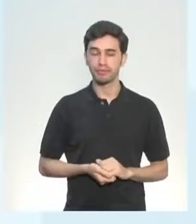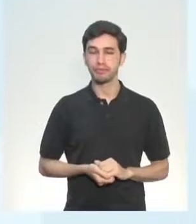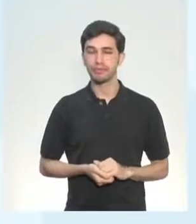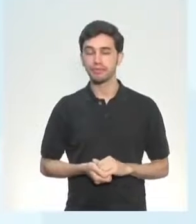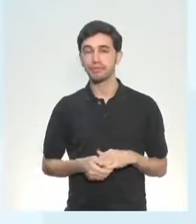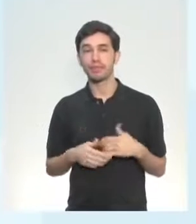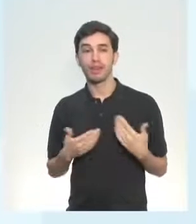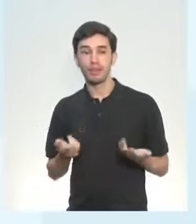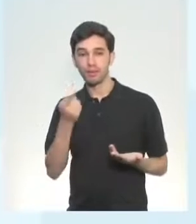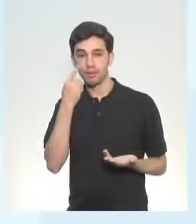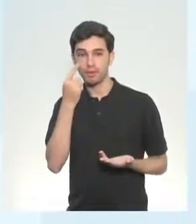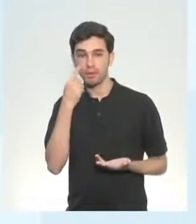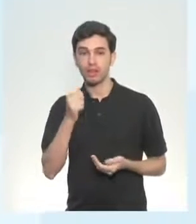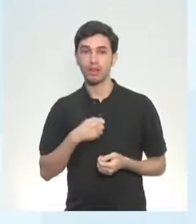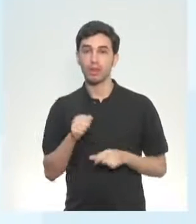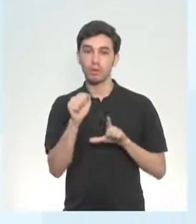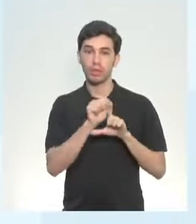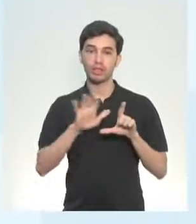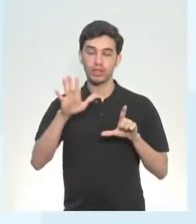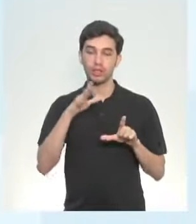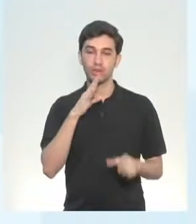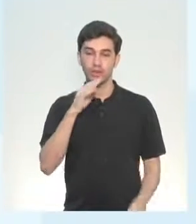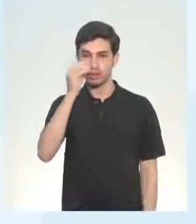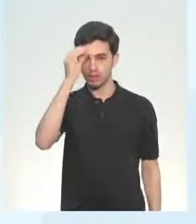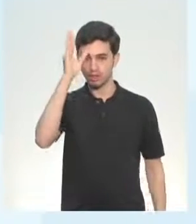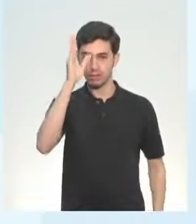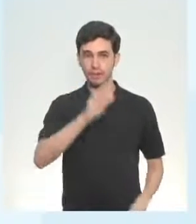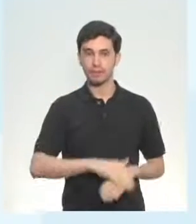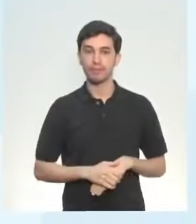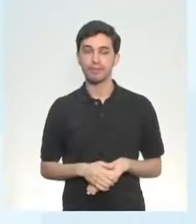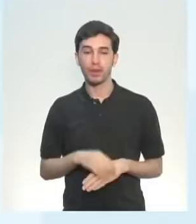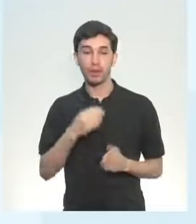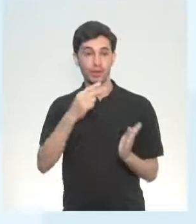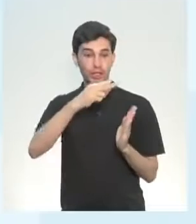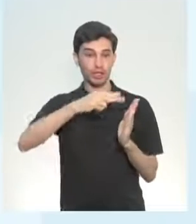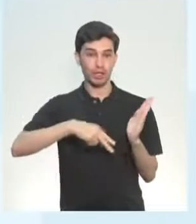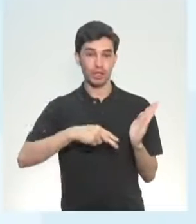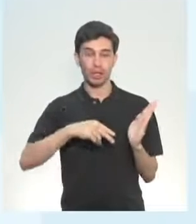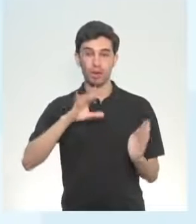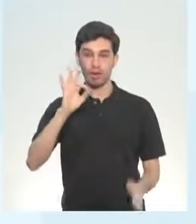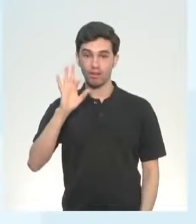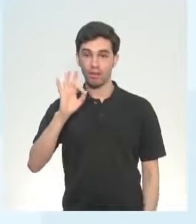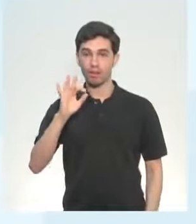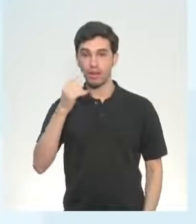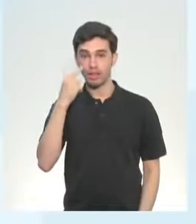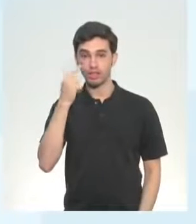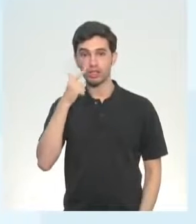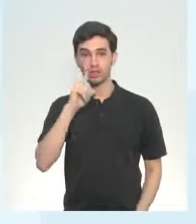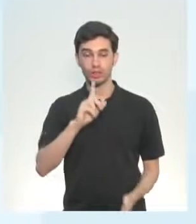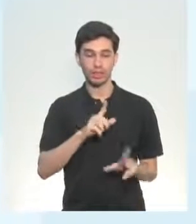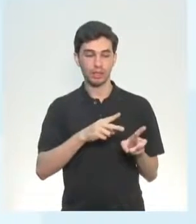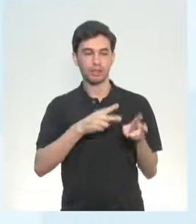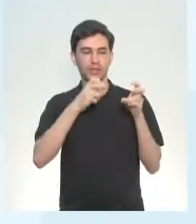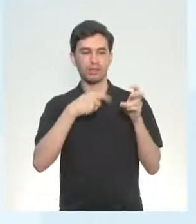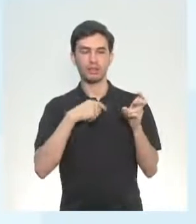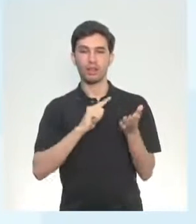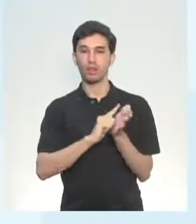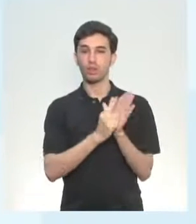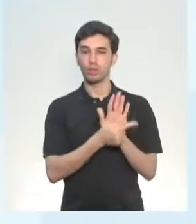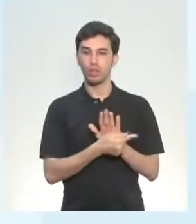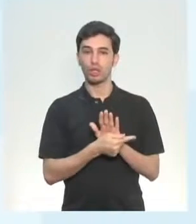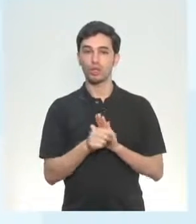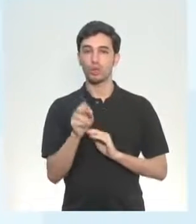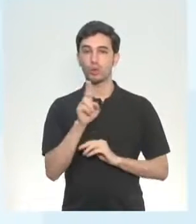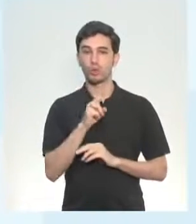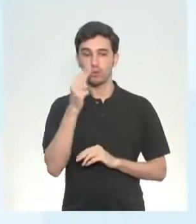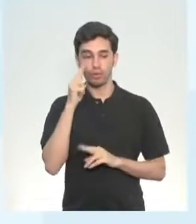aí compartilhando conhecimento. Então, quando lemos uma fábula, identificamos o gênero a partir de sua